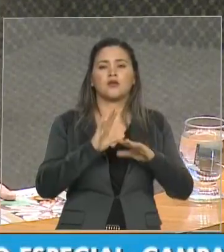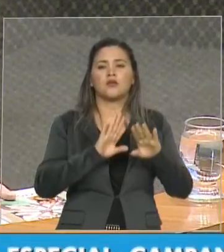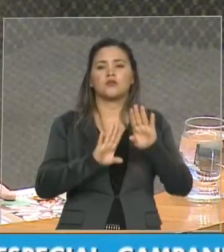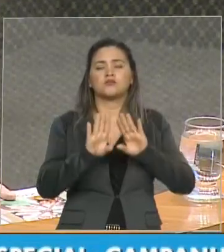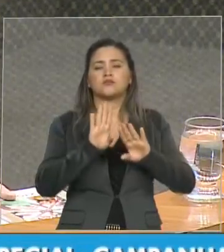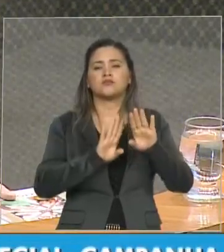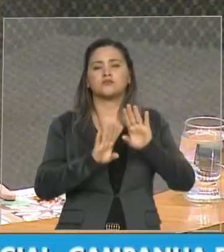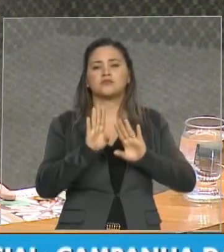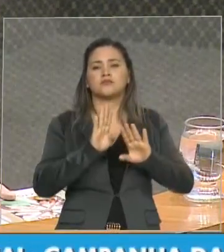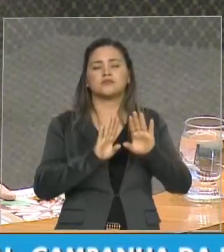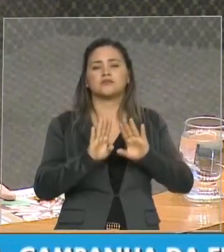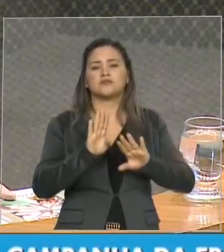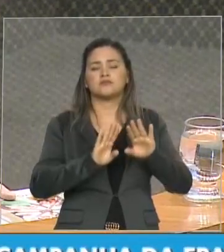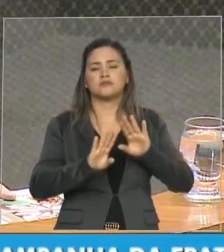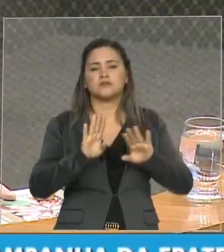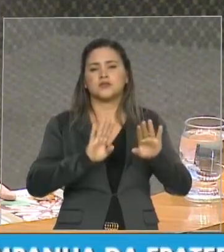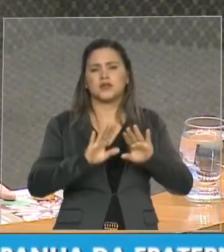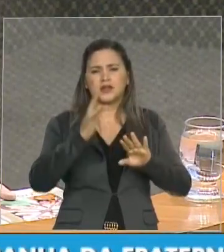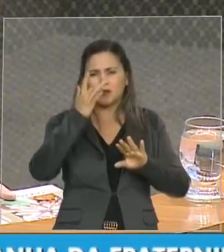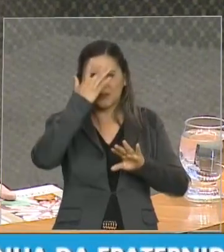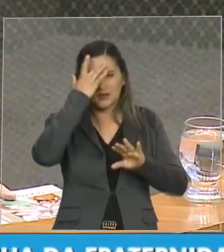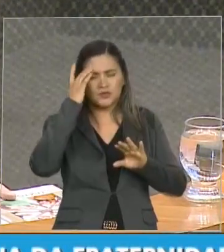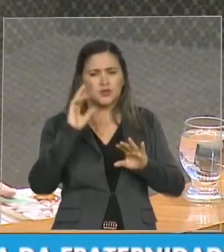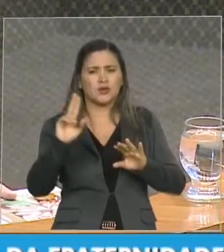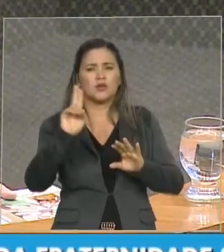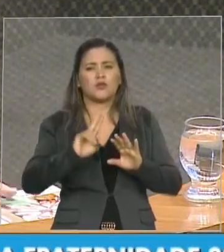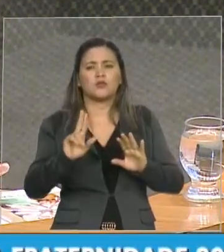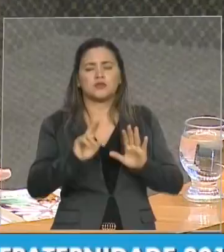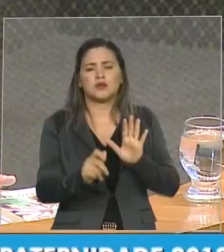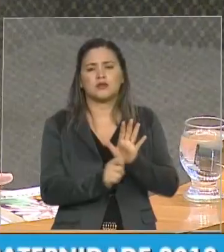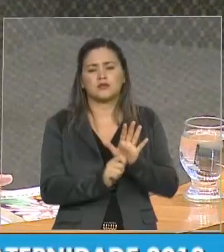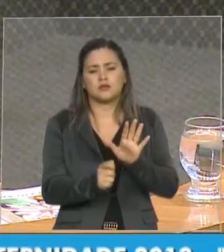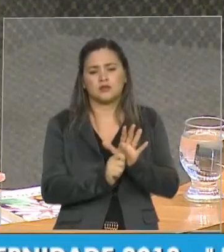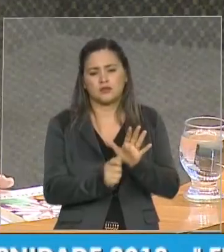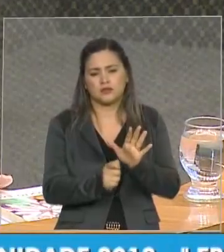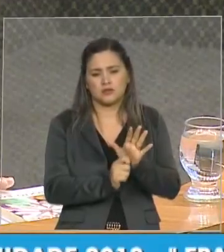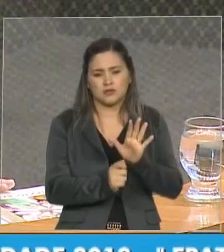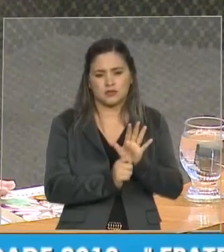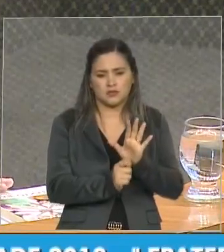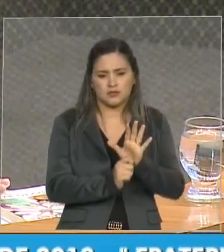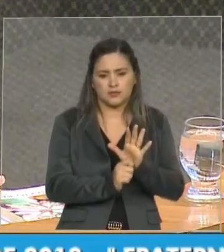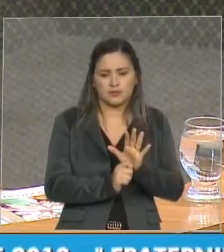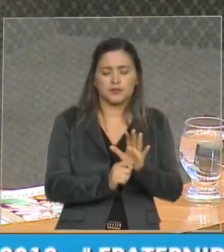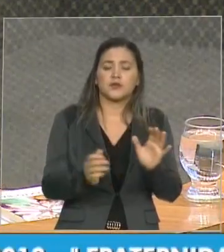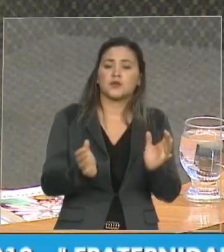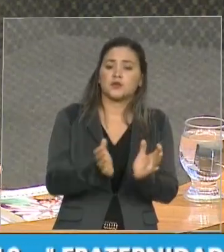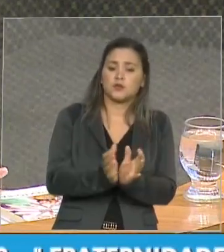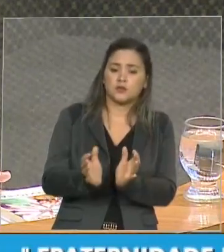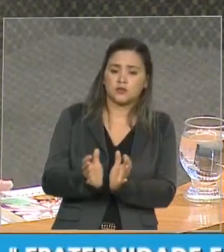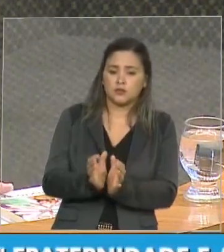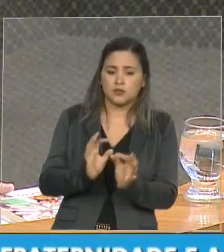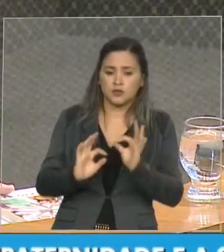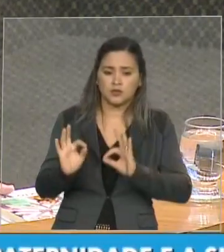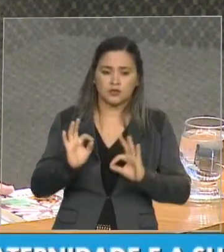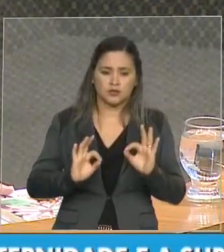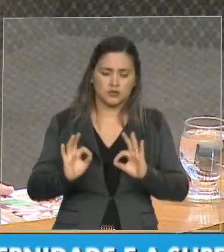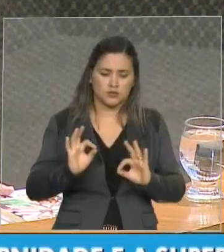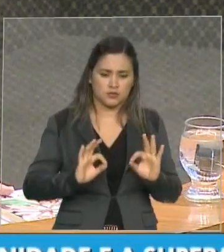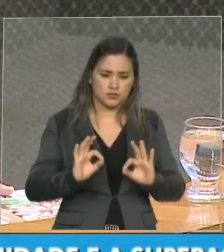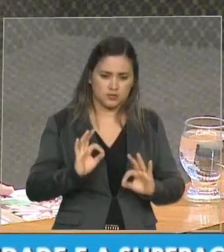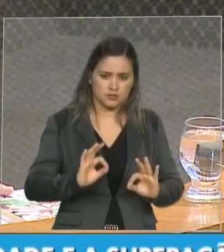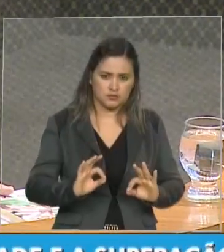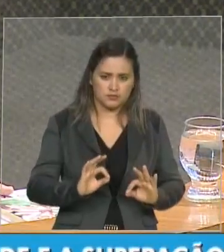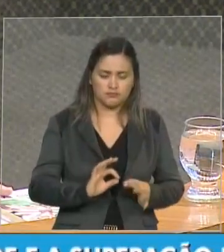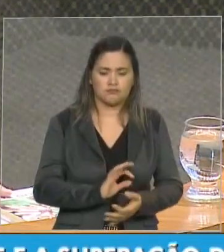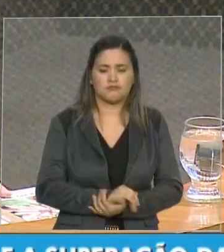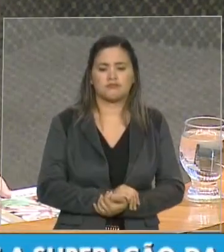da esperança e outros tipos de recuperação de grupos que se organizam para sair de condições difíceis.